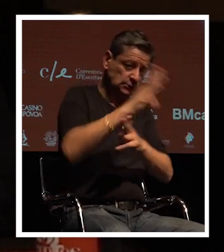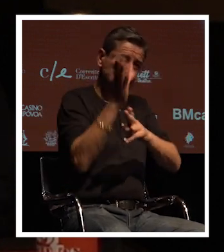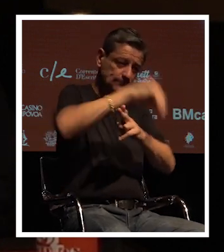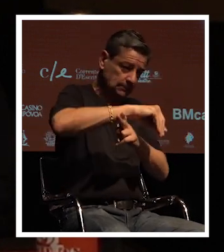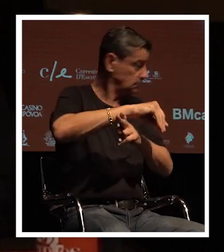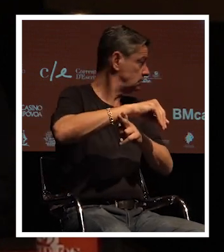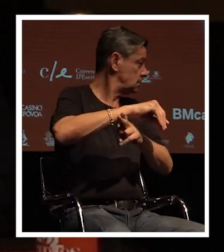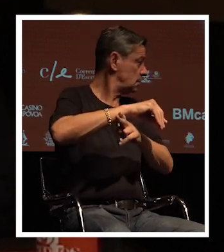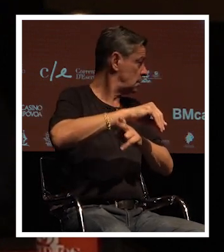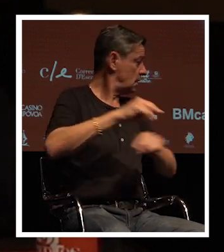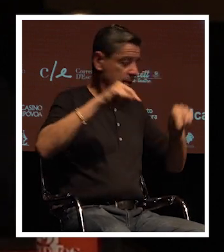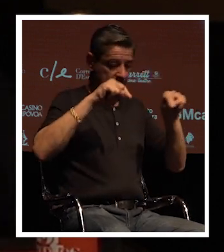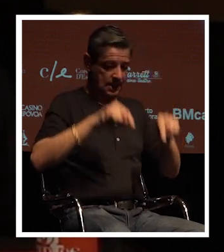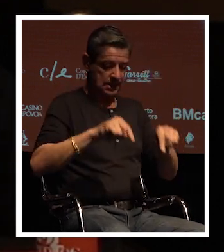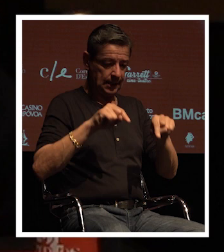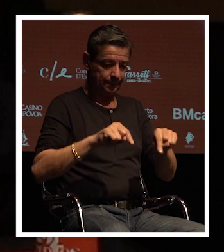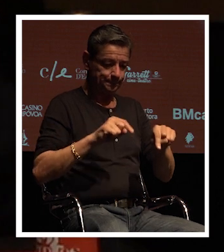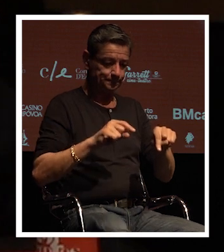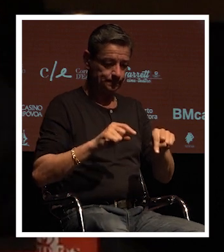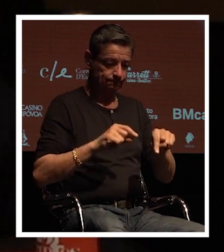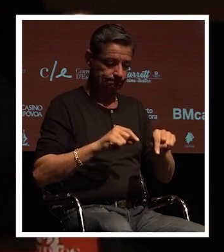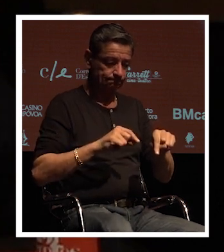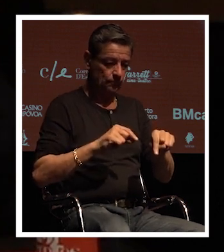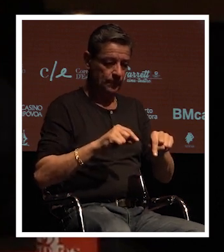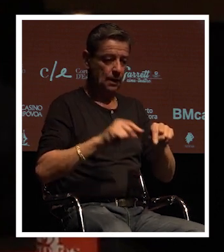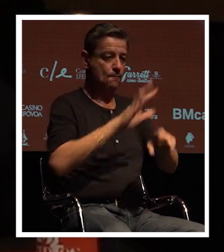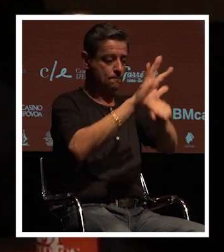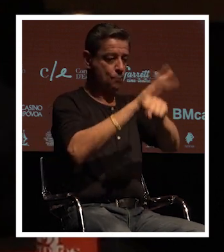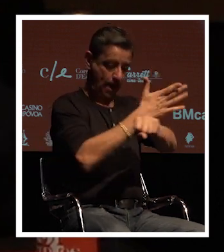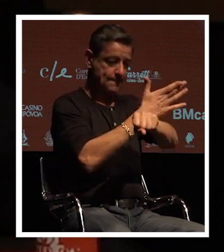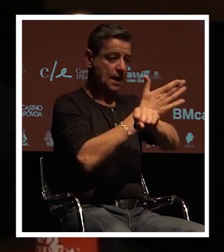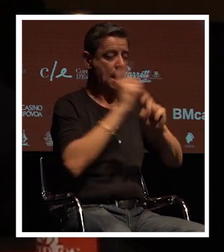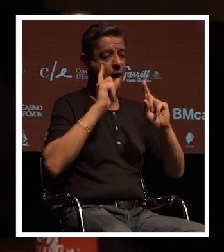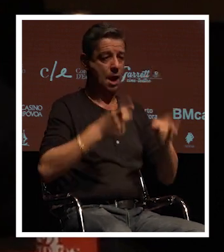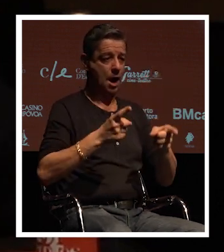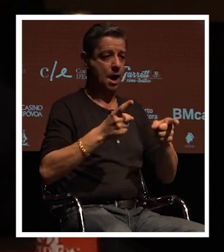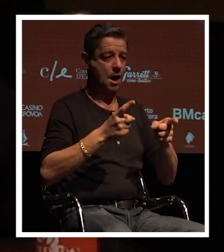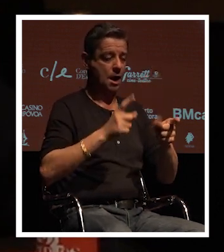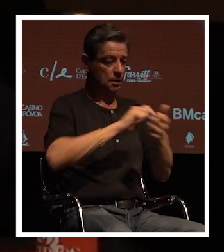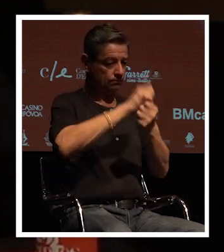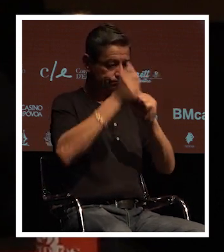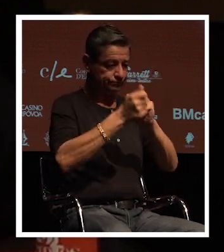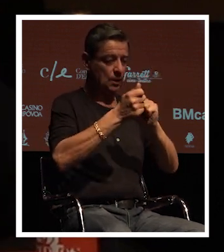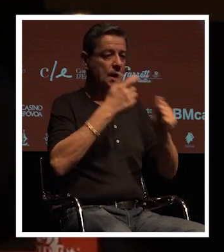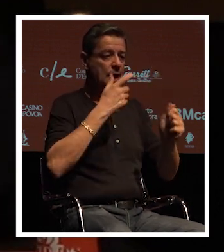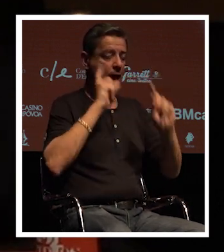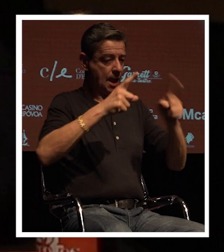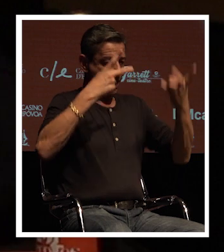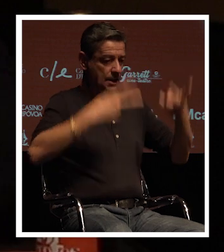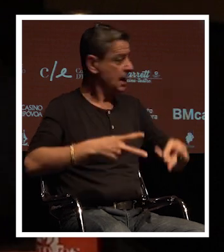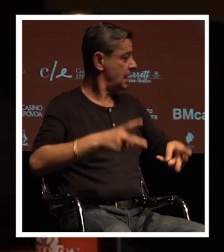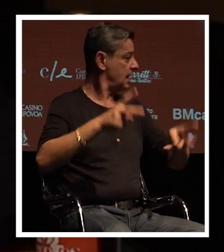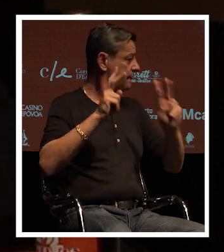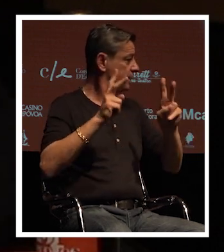H este este poema que se chama ajustadamente livre eu também não